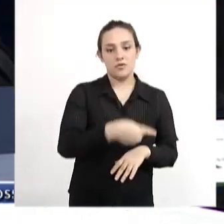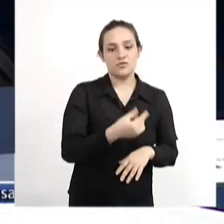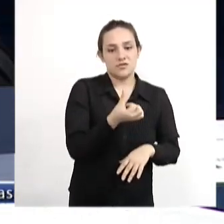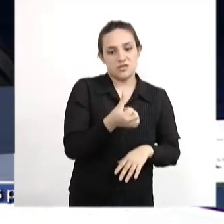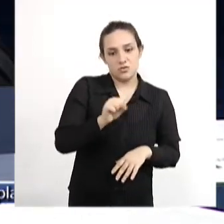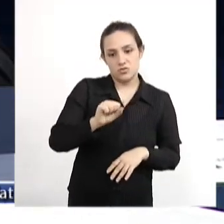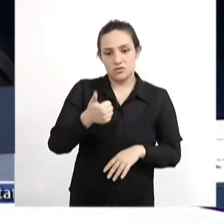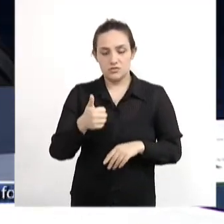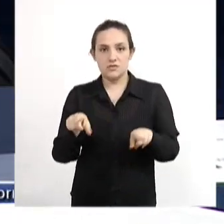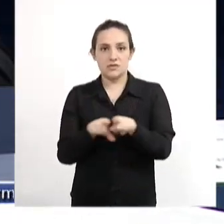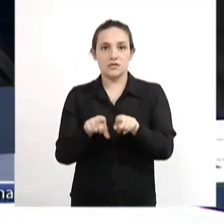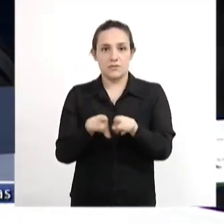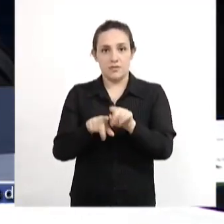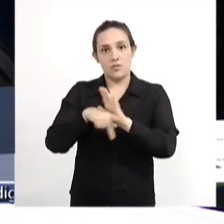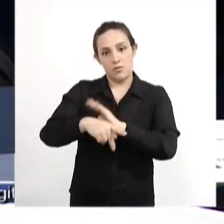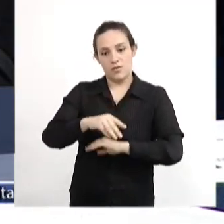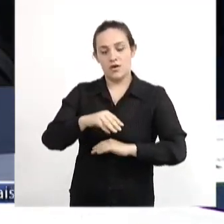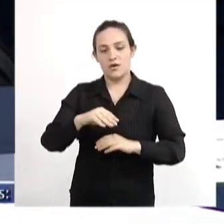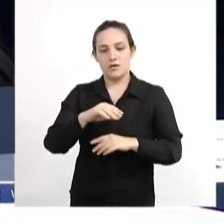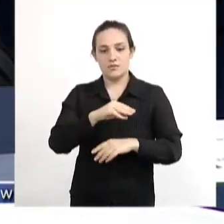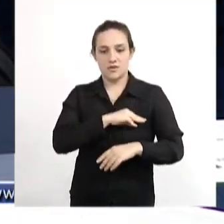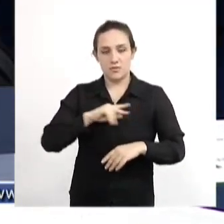1619, Ministério